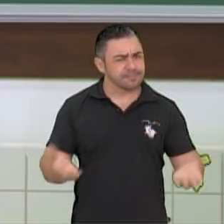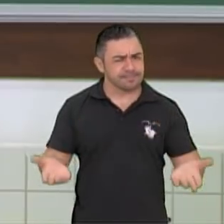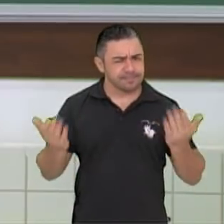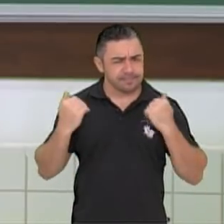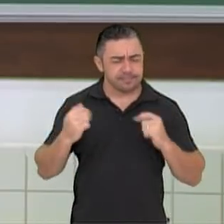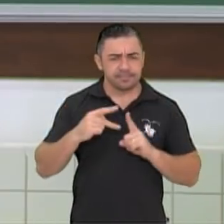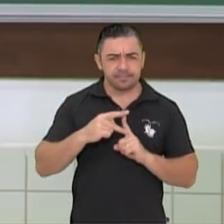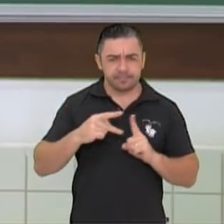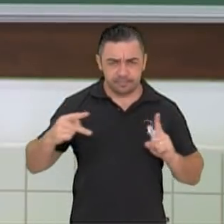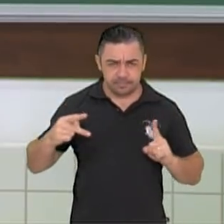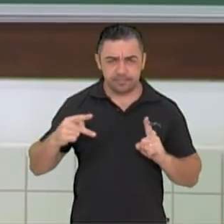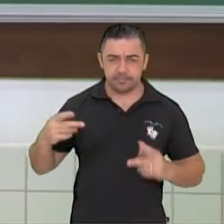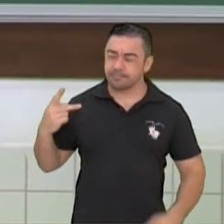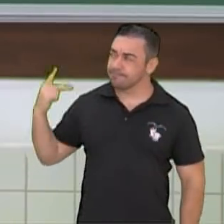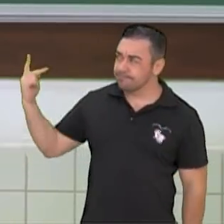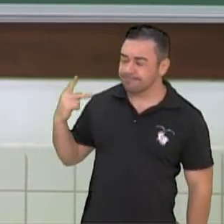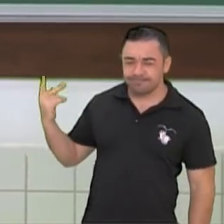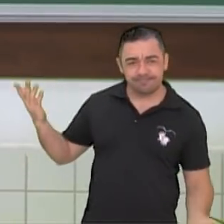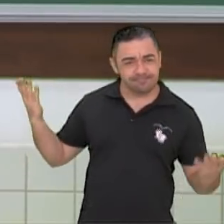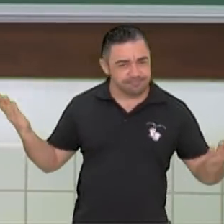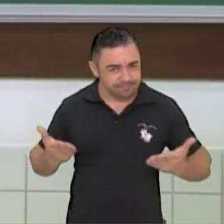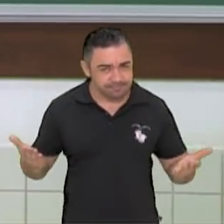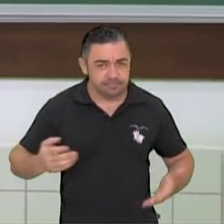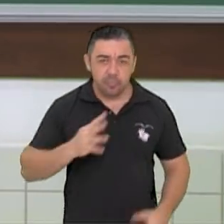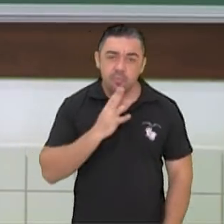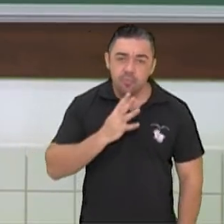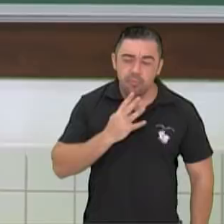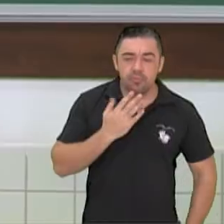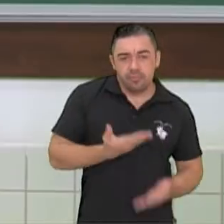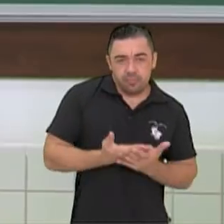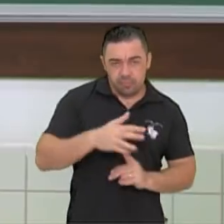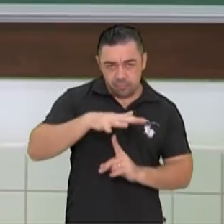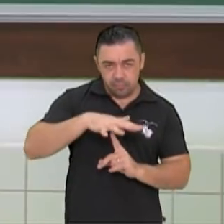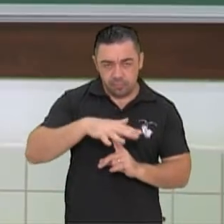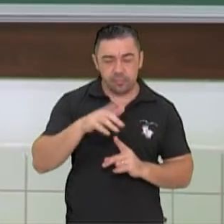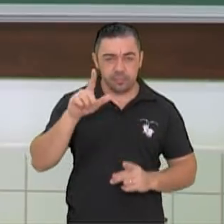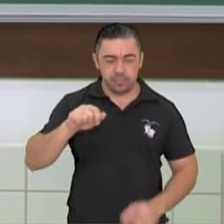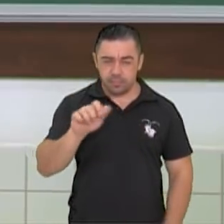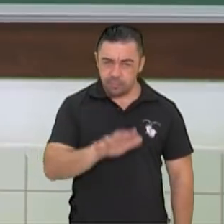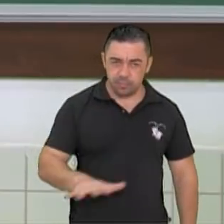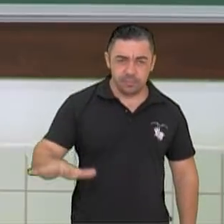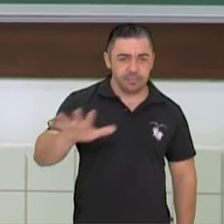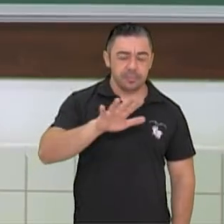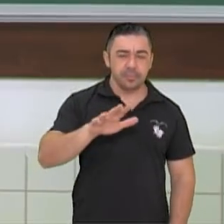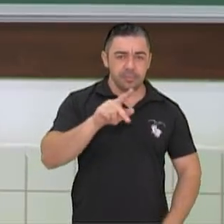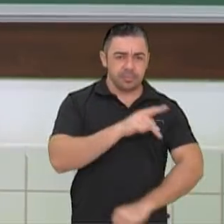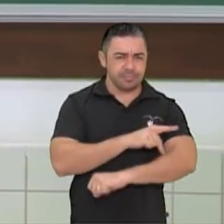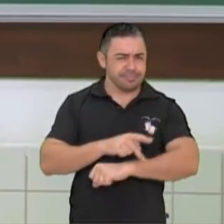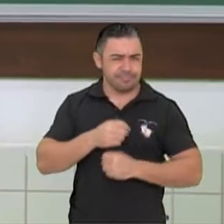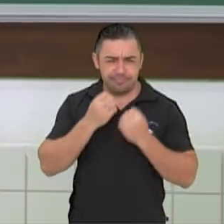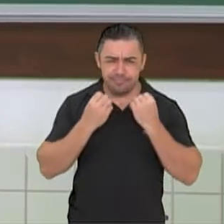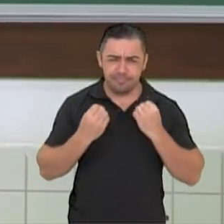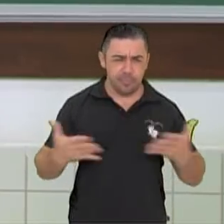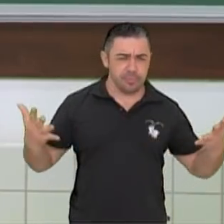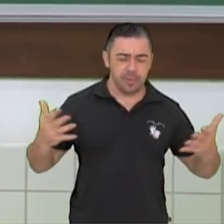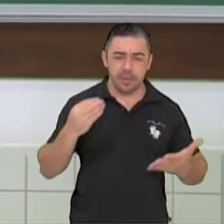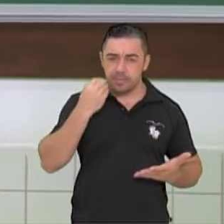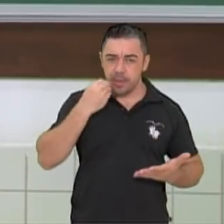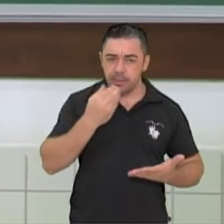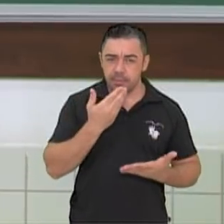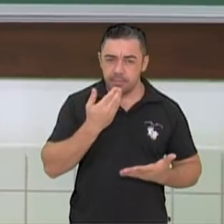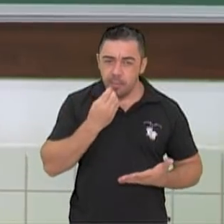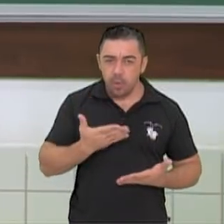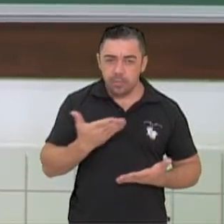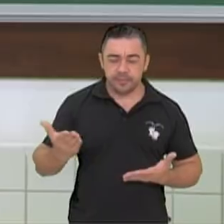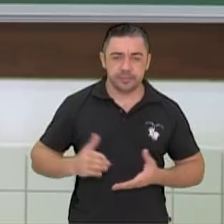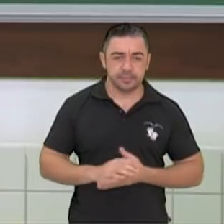professor Roberto e do professor Tiago, venham conhecer aí o Aula Paraná, esse universo pedagógico aí, pô, uma experiência bem bacana. Sem